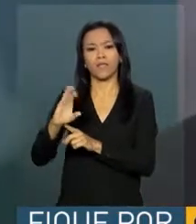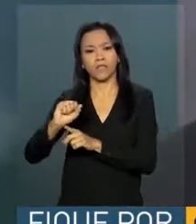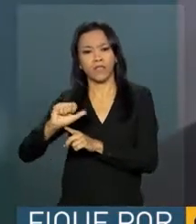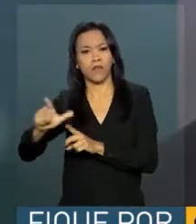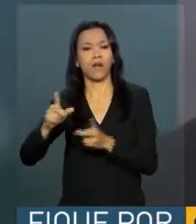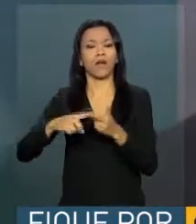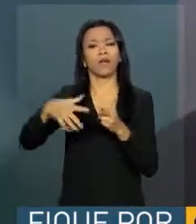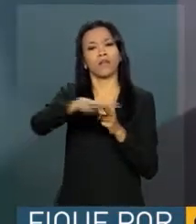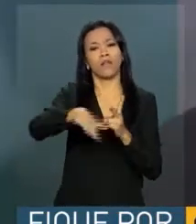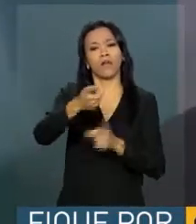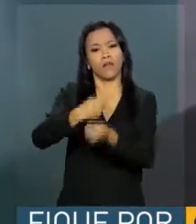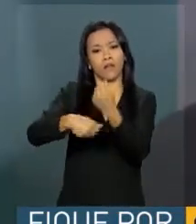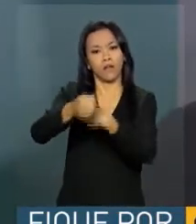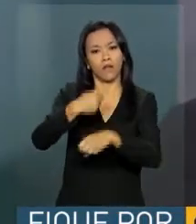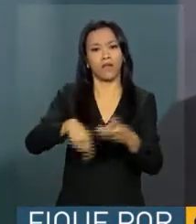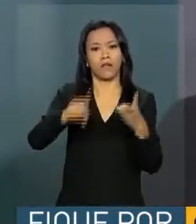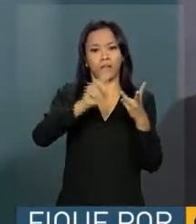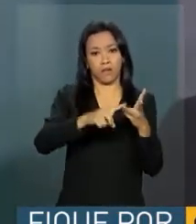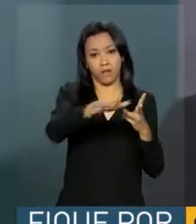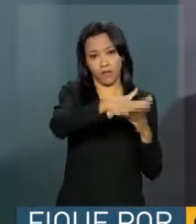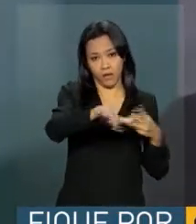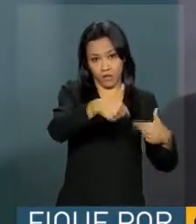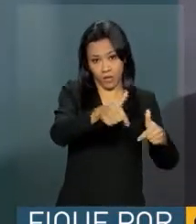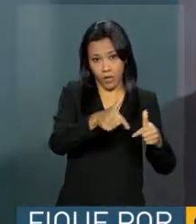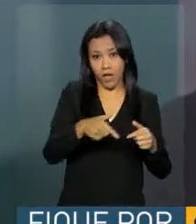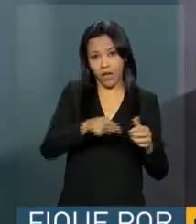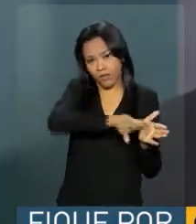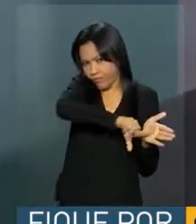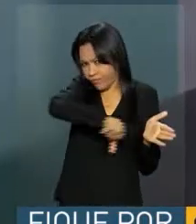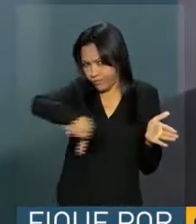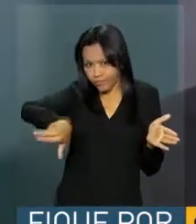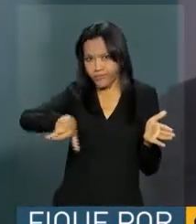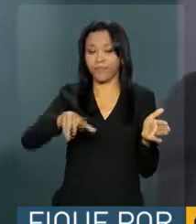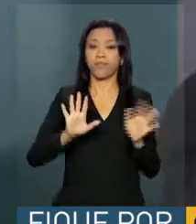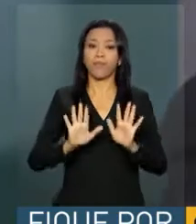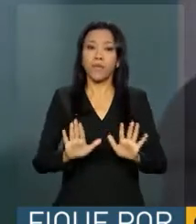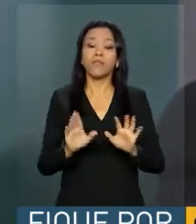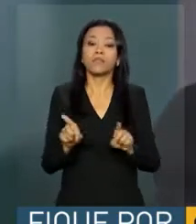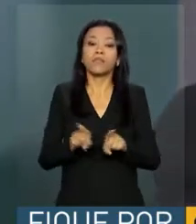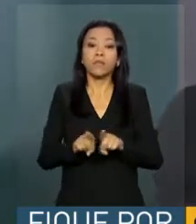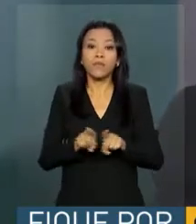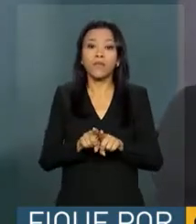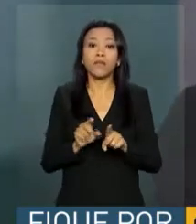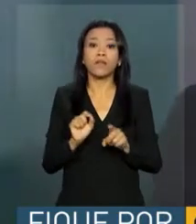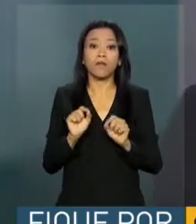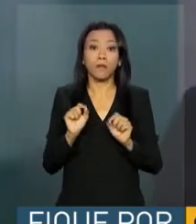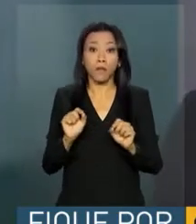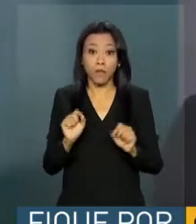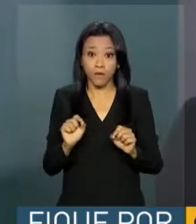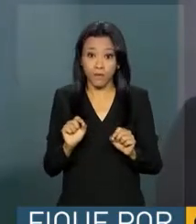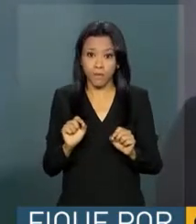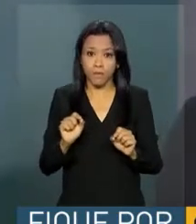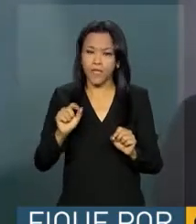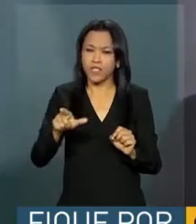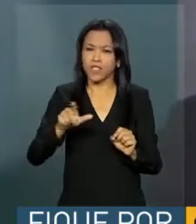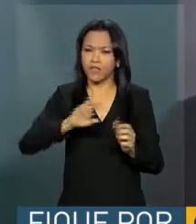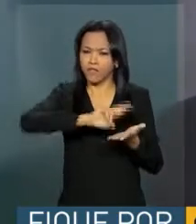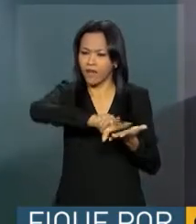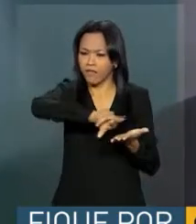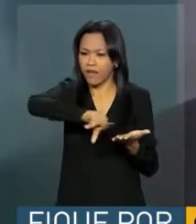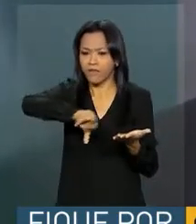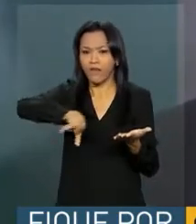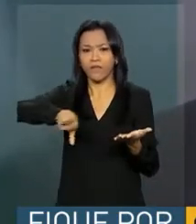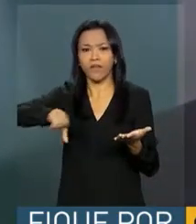macroeconômica, trabalhista, etc., mas também numa série muito grande de reformas